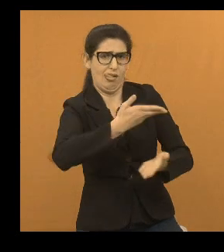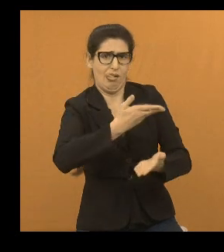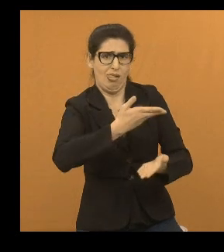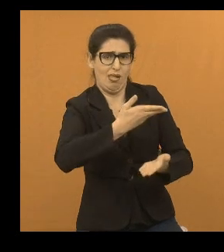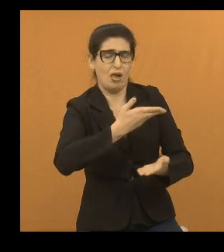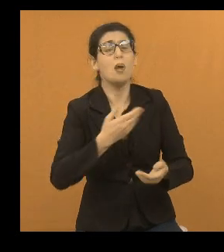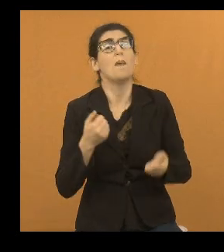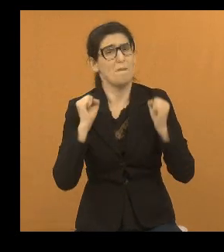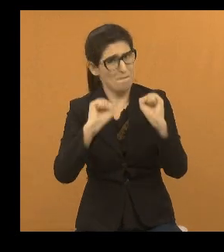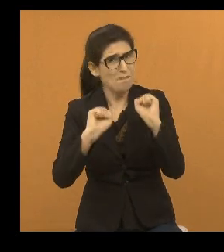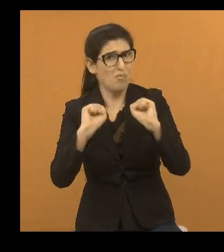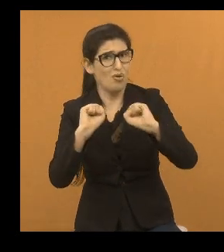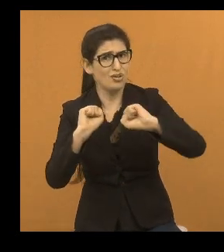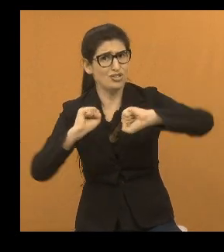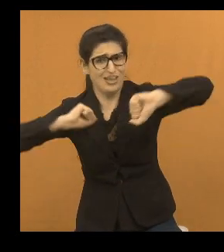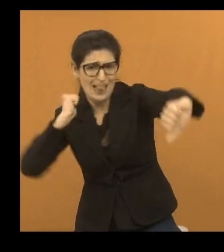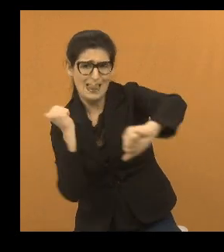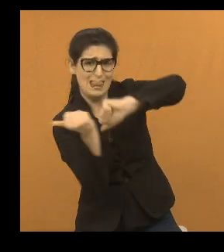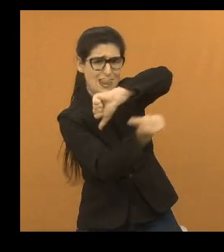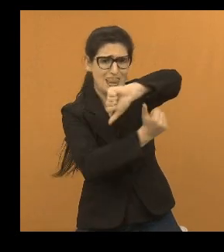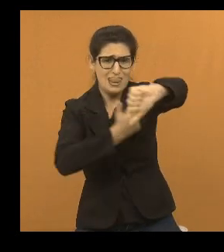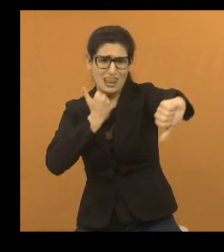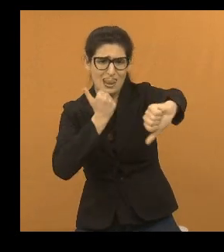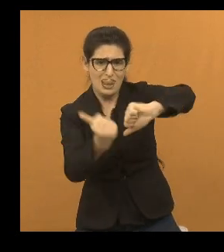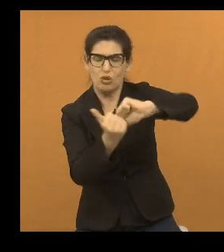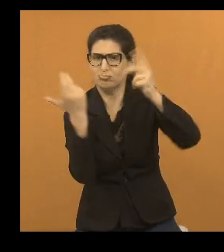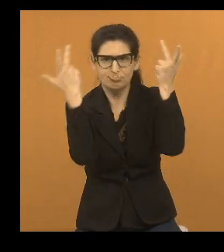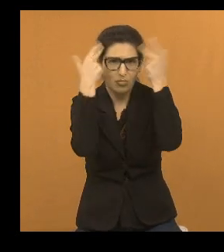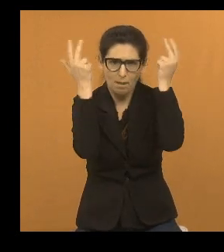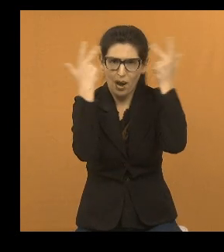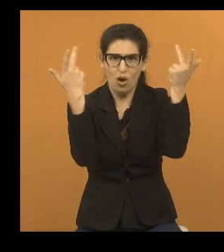de alteração, a possibilidade de discussão. Próximo.